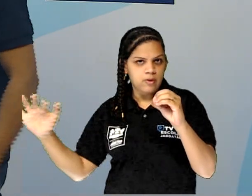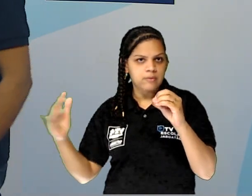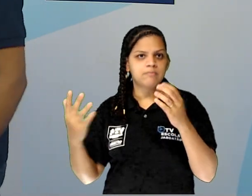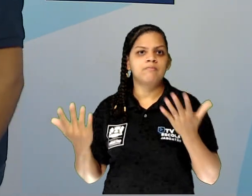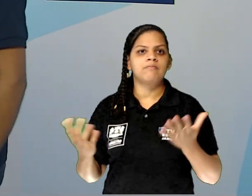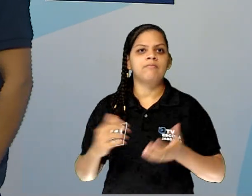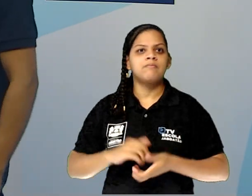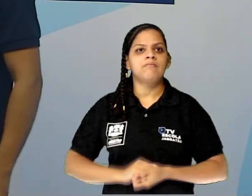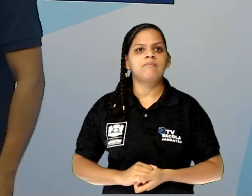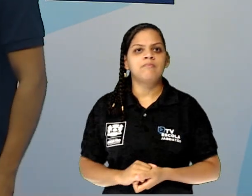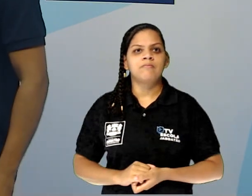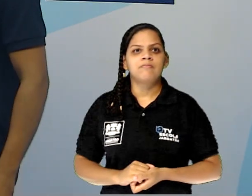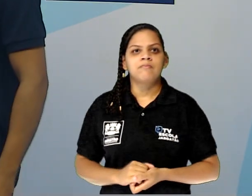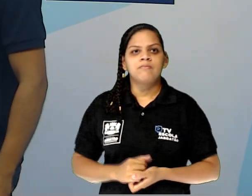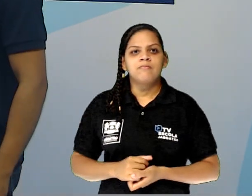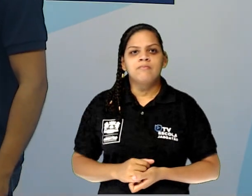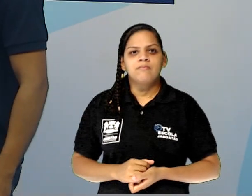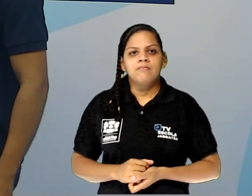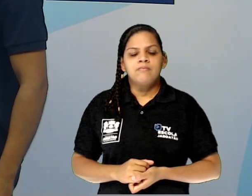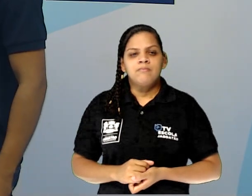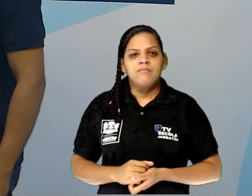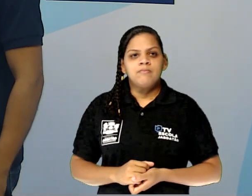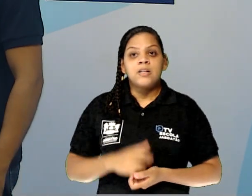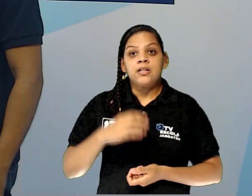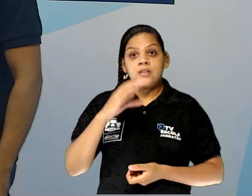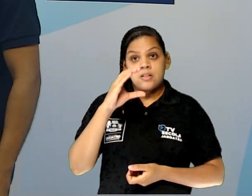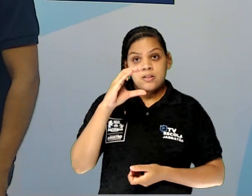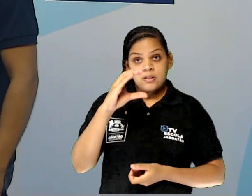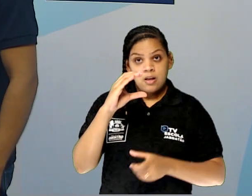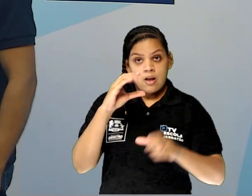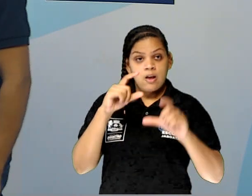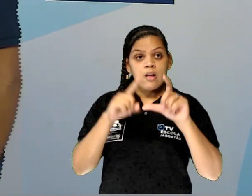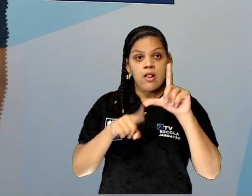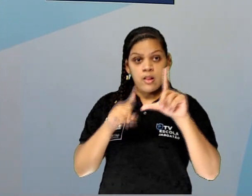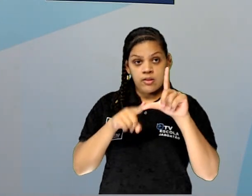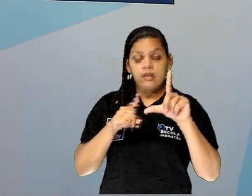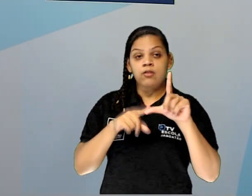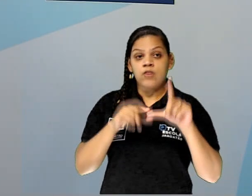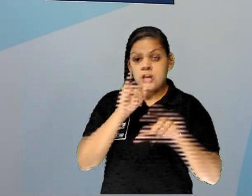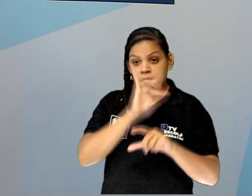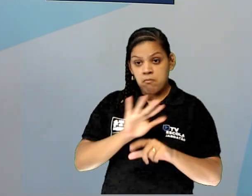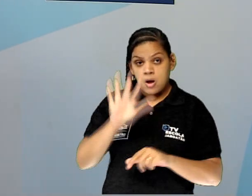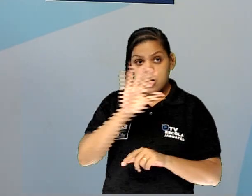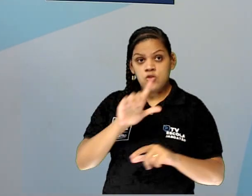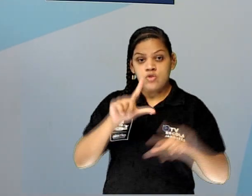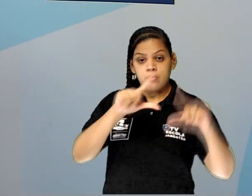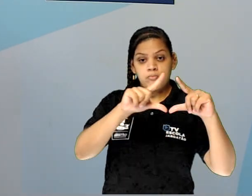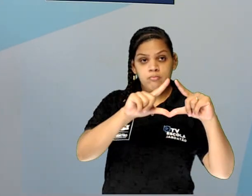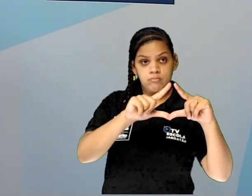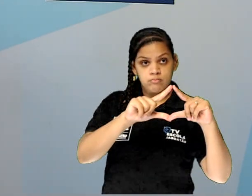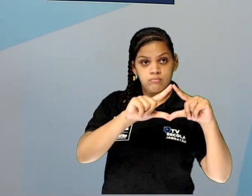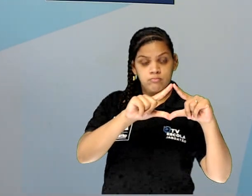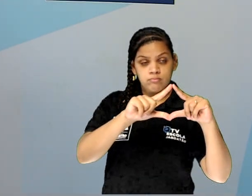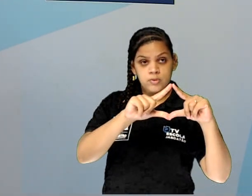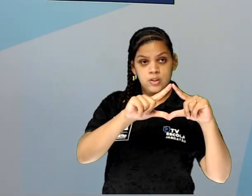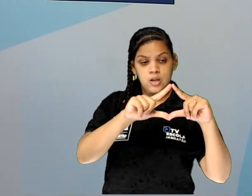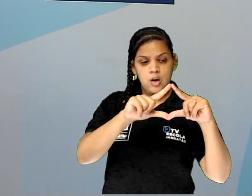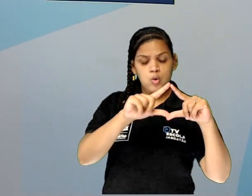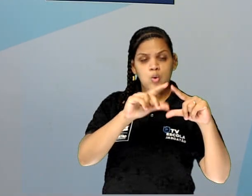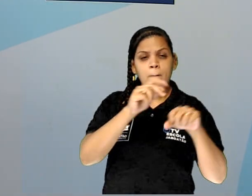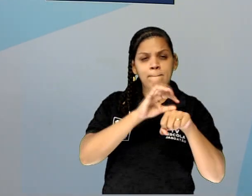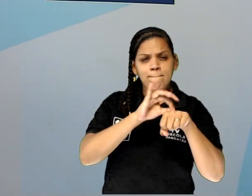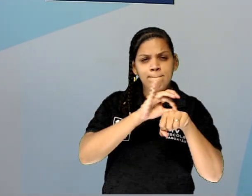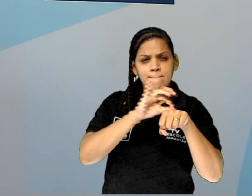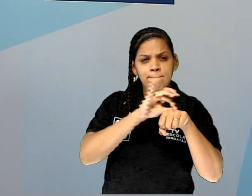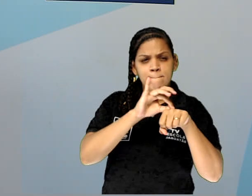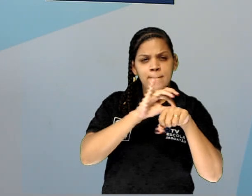Próximo. Essa letra C aqui, ó, agora é figura. Nessa figura, gente, eu tenho um triângulo todo pretinho.